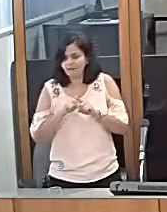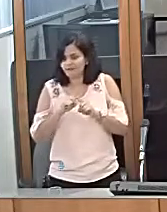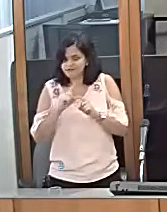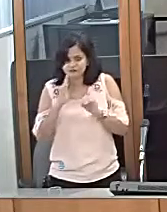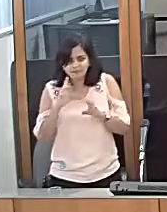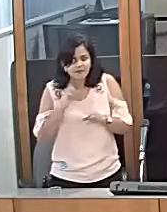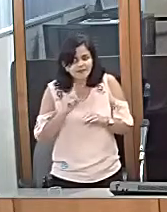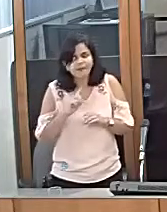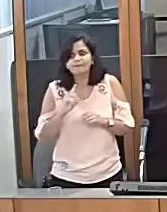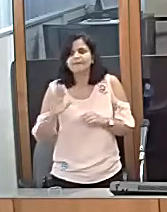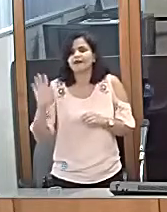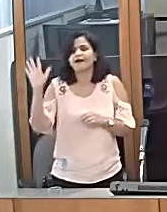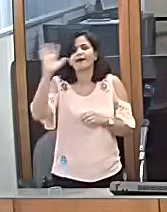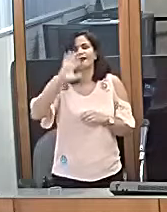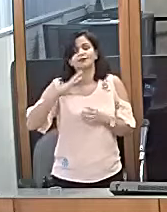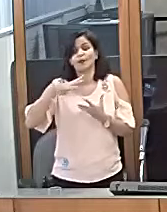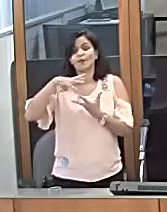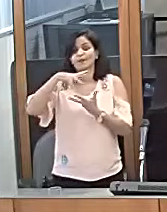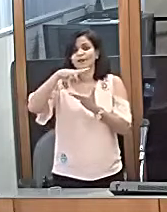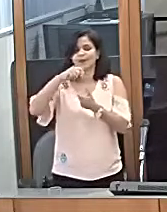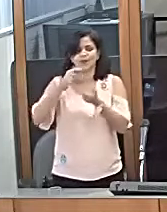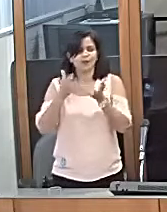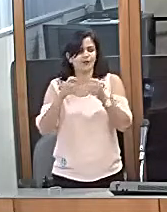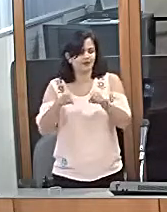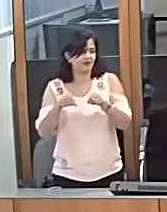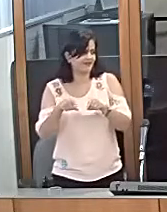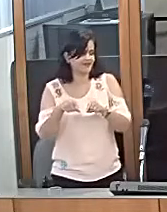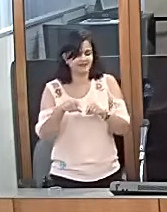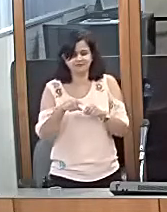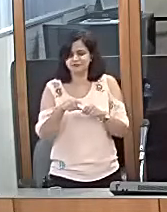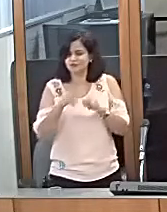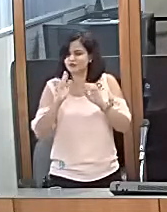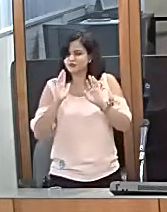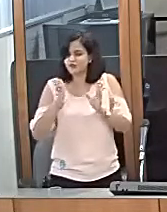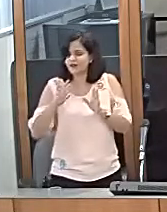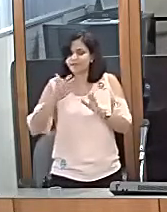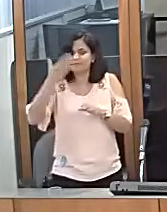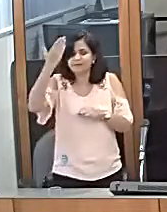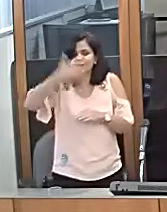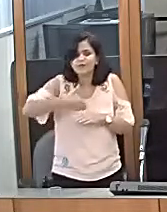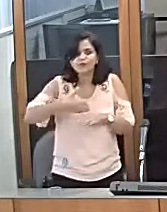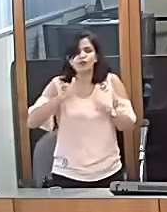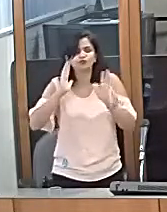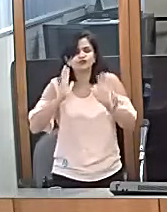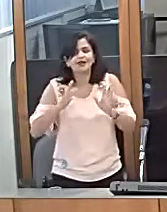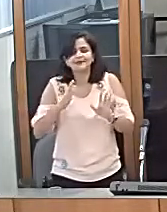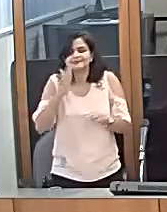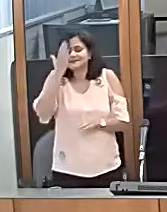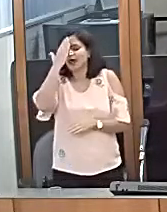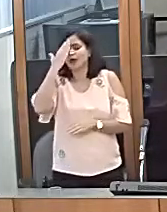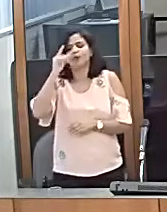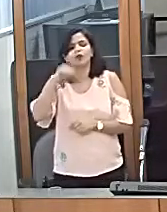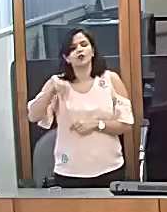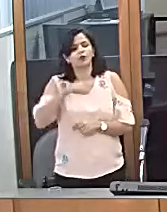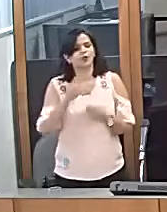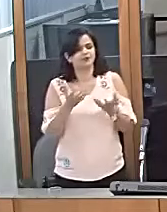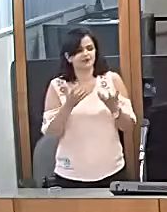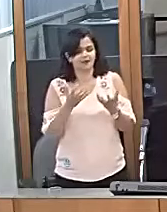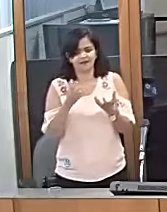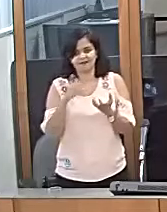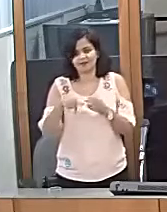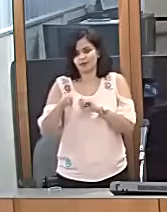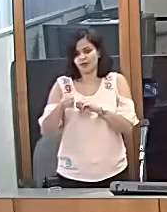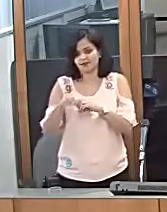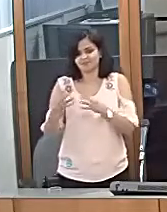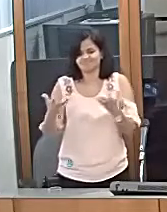da escola da educação bilíngue, que é um sonho da comunidade surda, do movimento surdo bilíngue. Nós